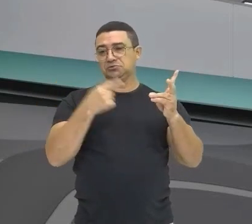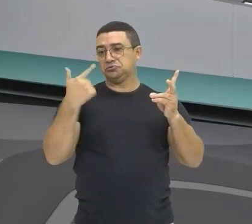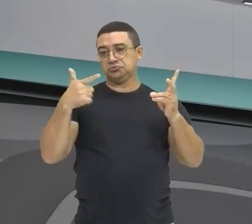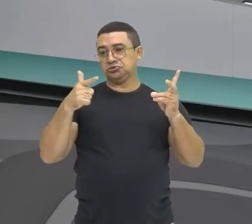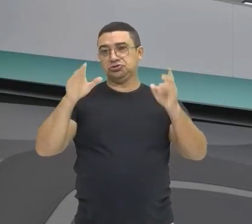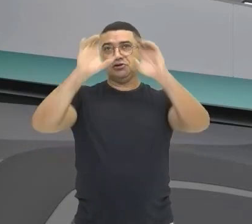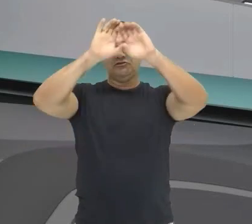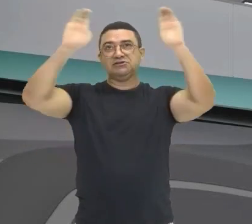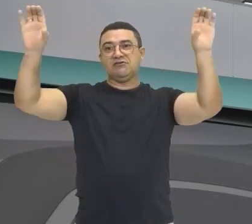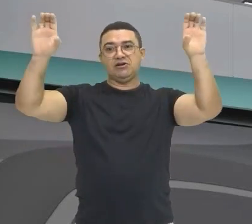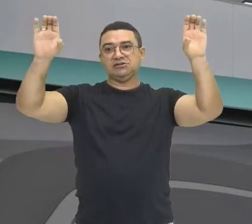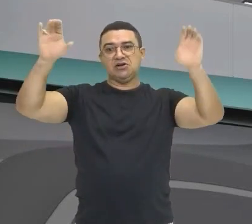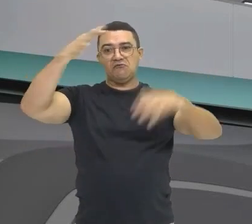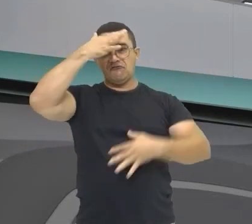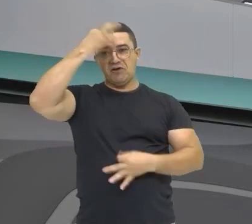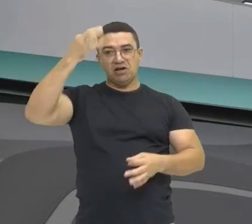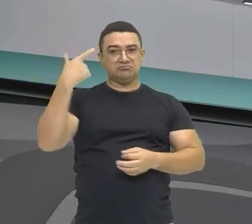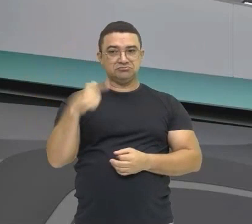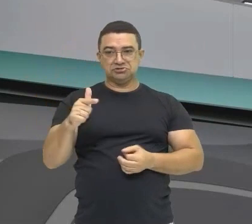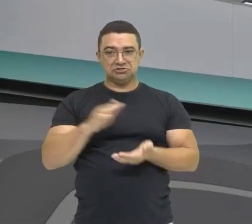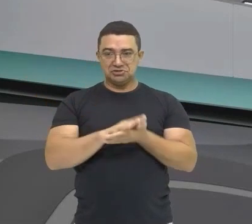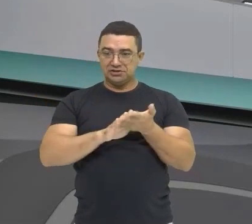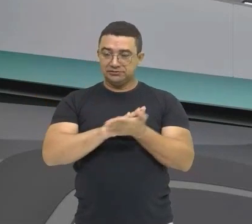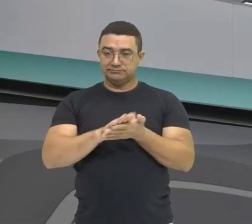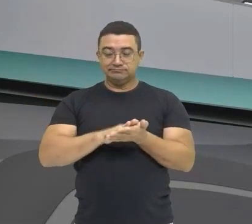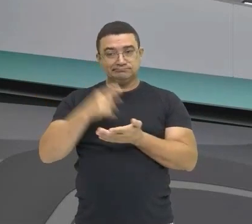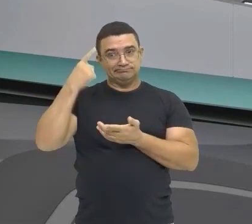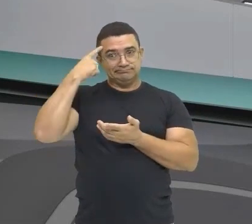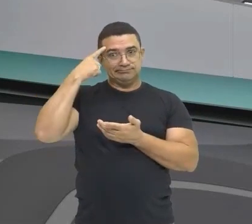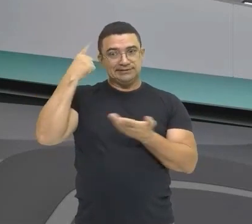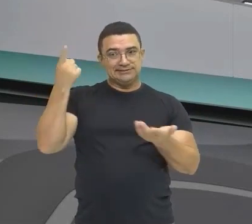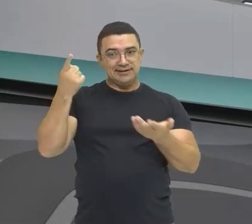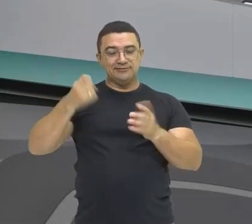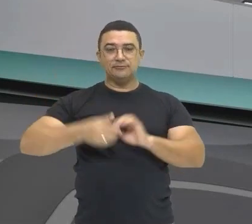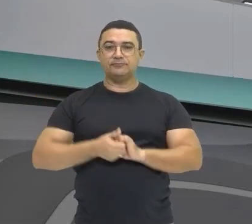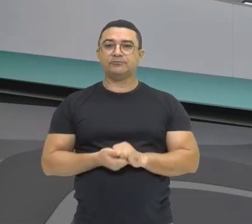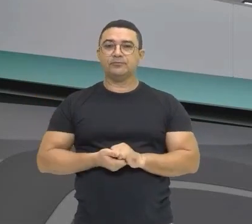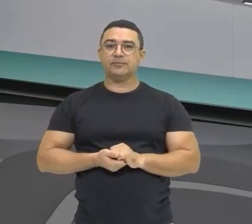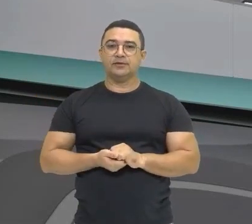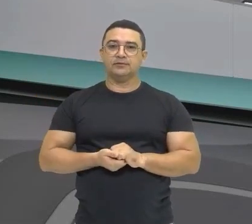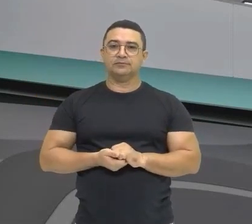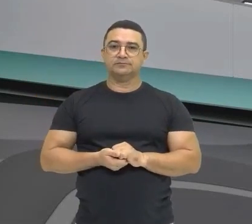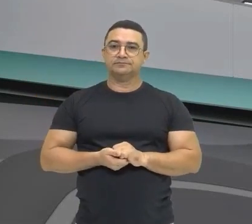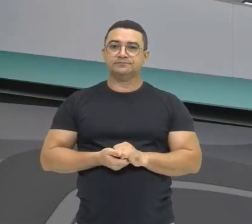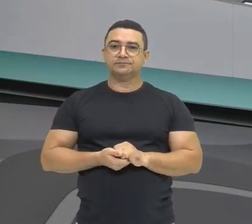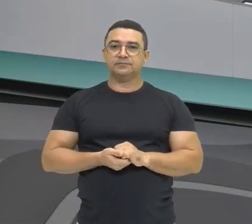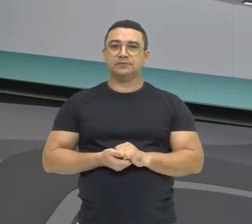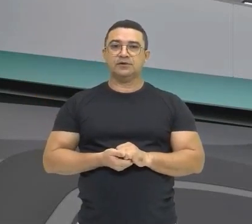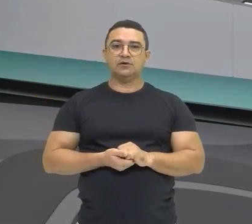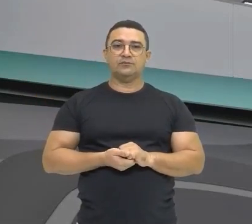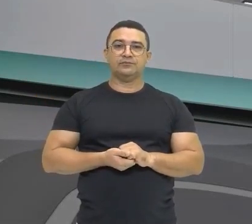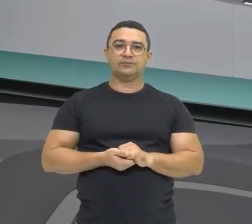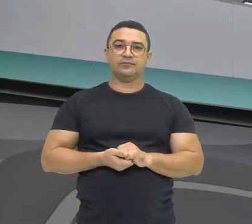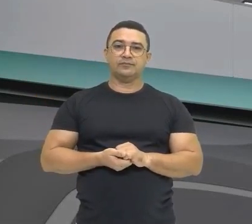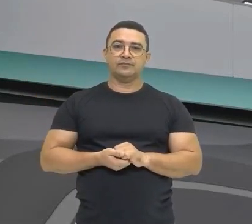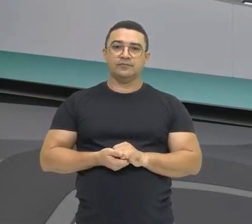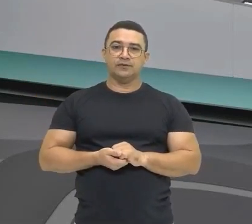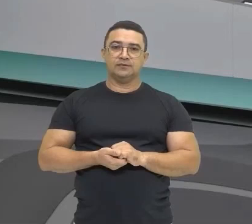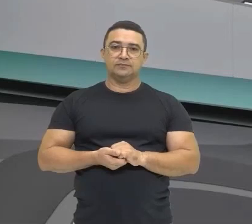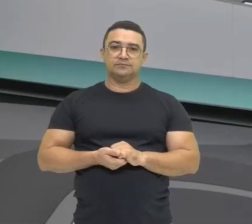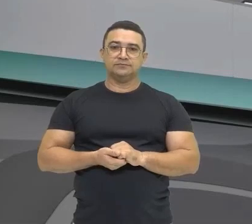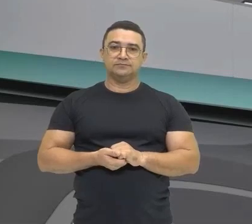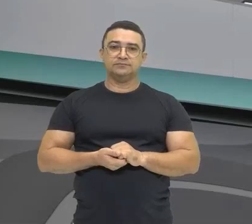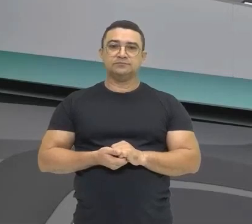não tinha fé, não tinha nada. E esta deve ser a principal semente que Vossa Alteza em ela deve